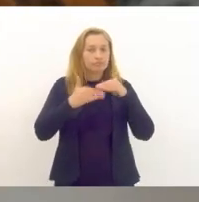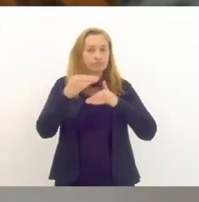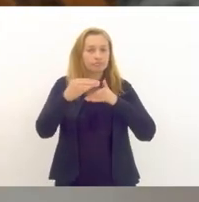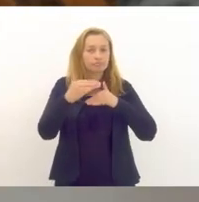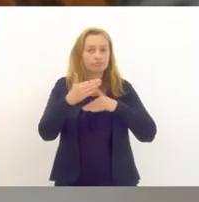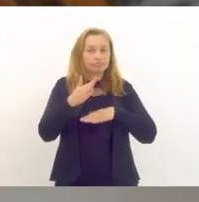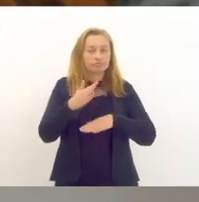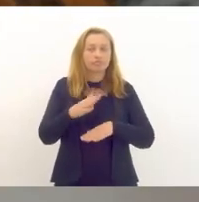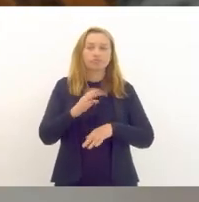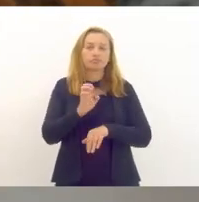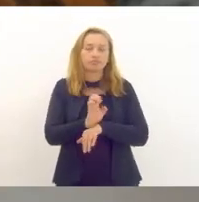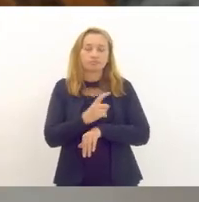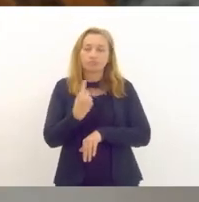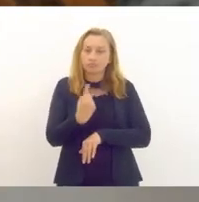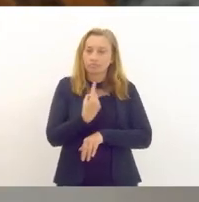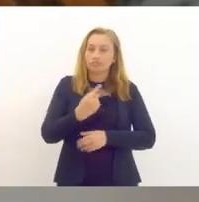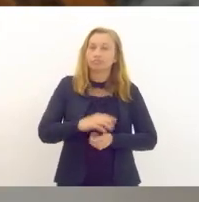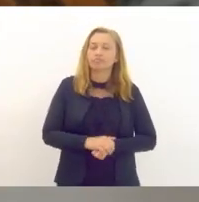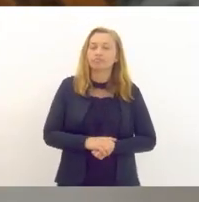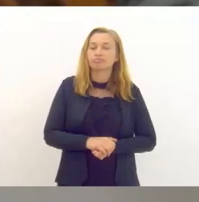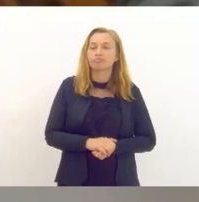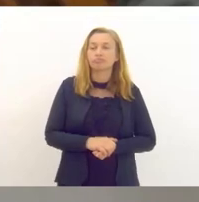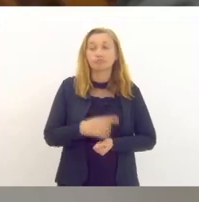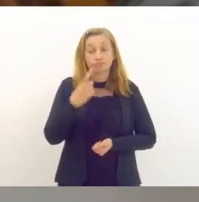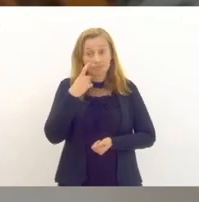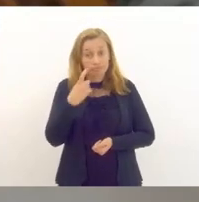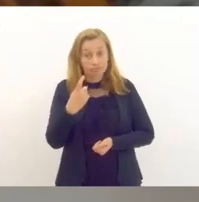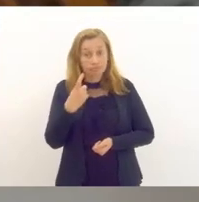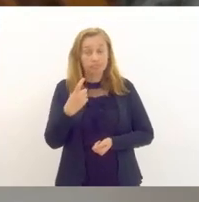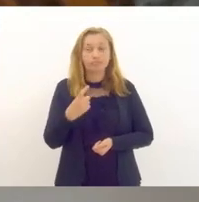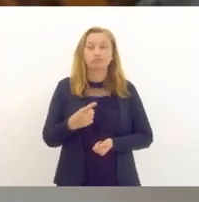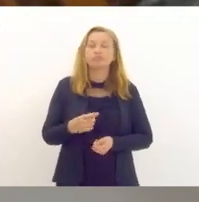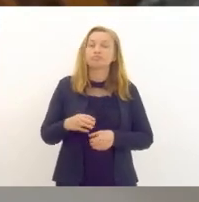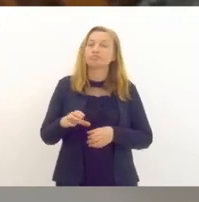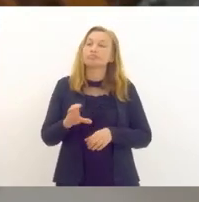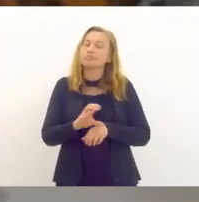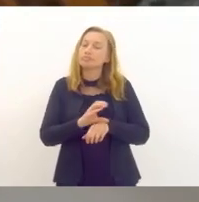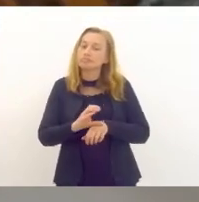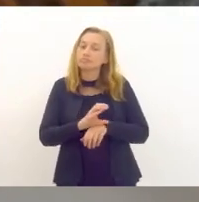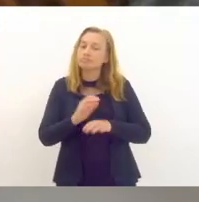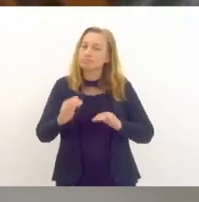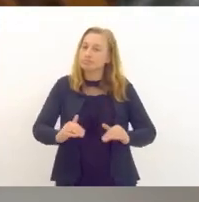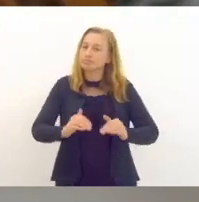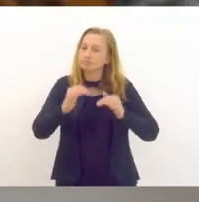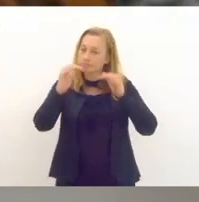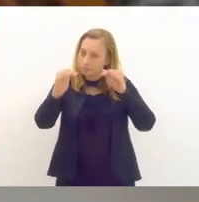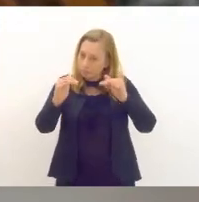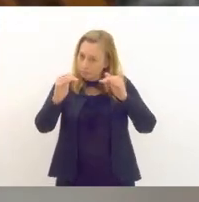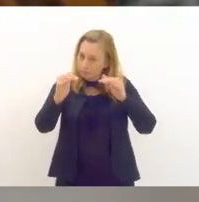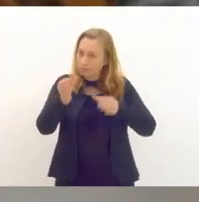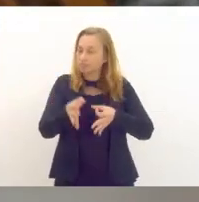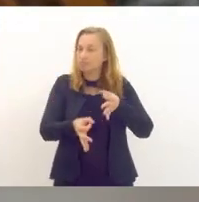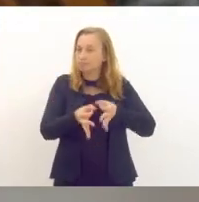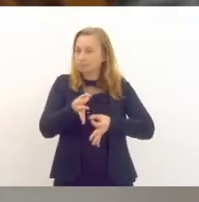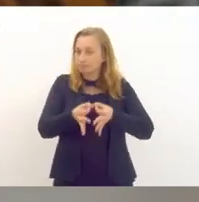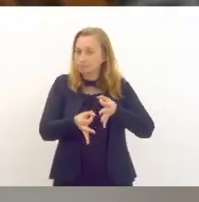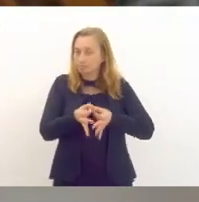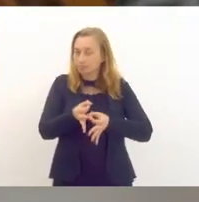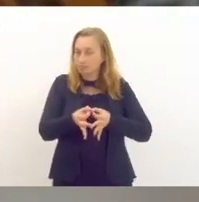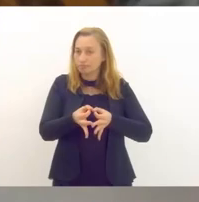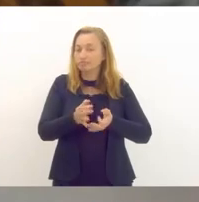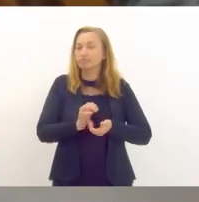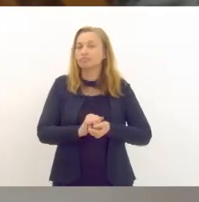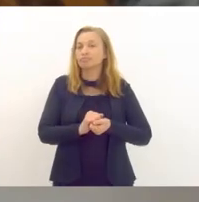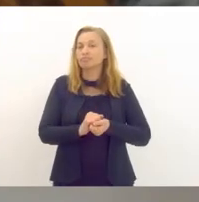estado visto que tem ações direta de um constitucionalidade do supremo e está na mão